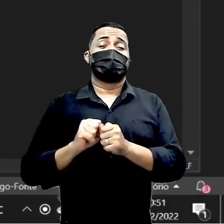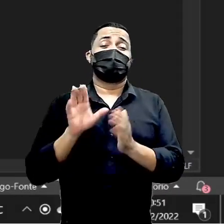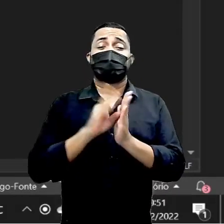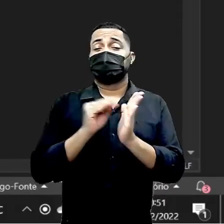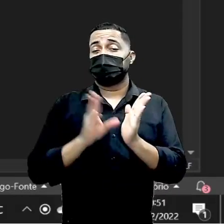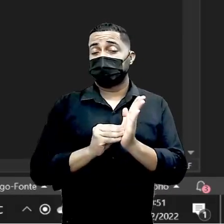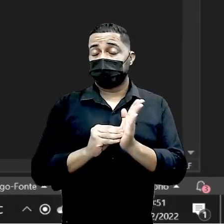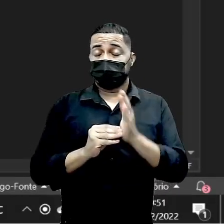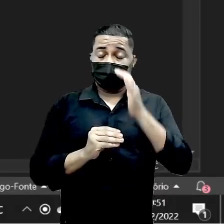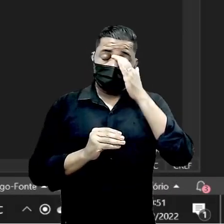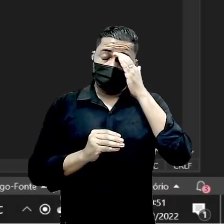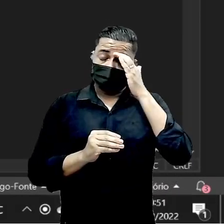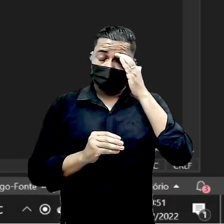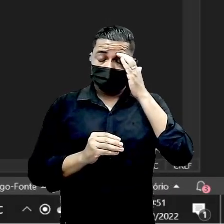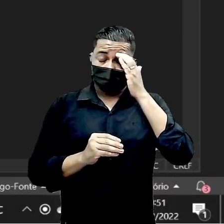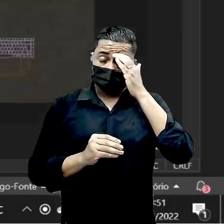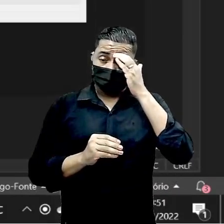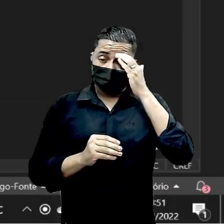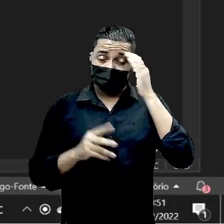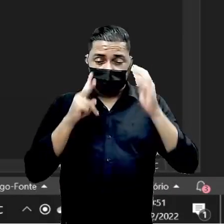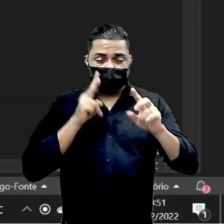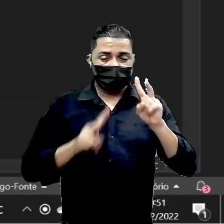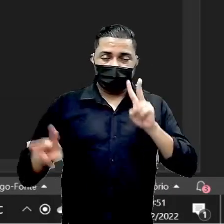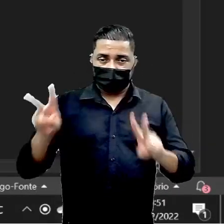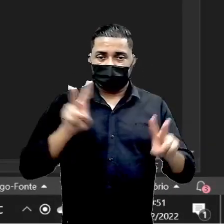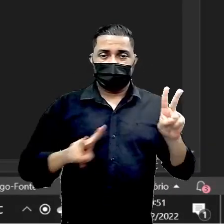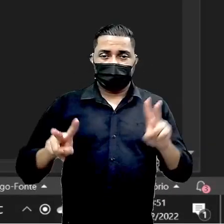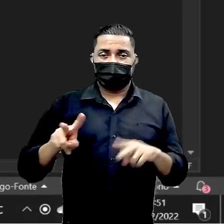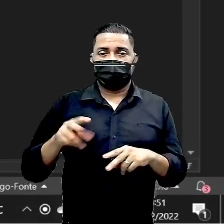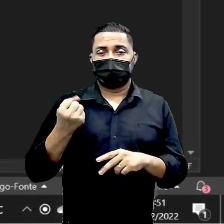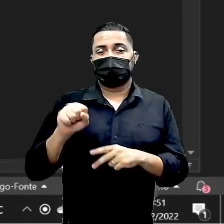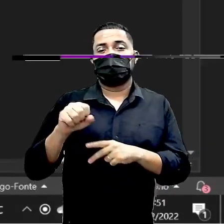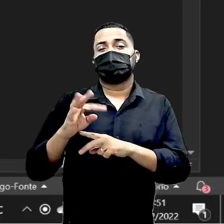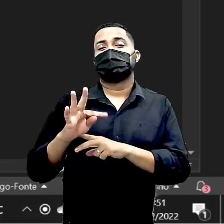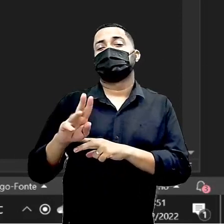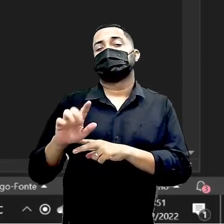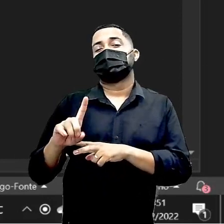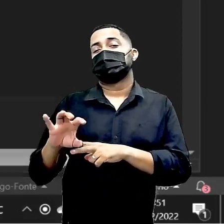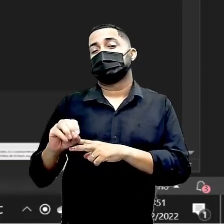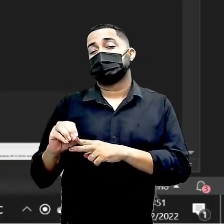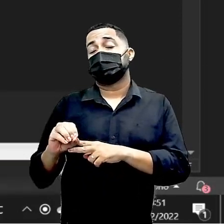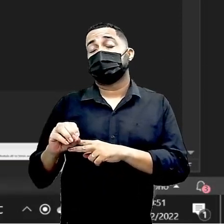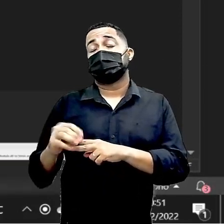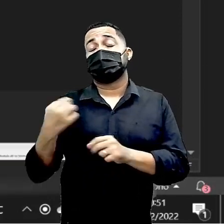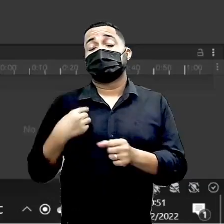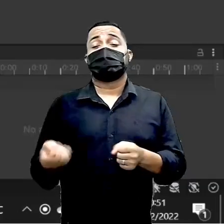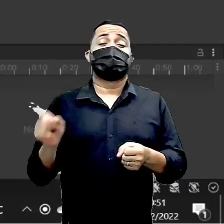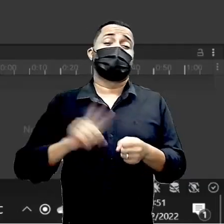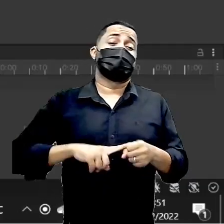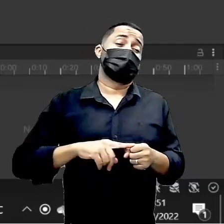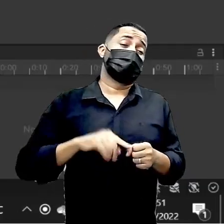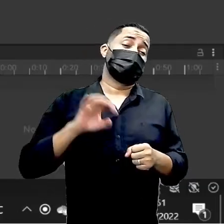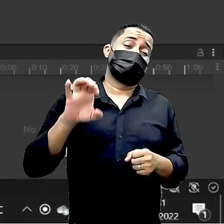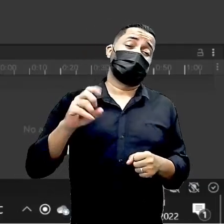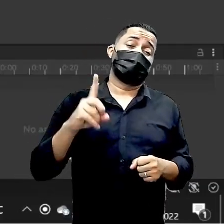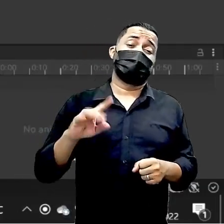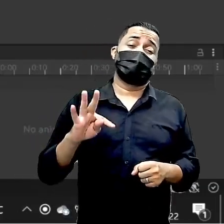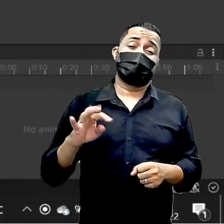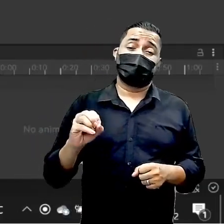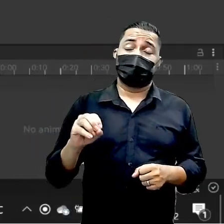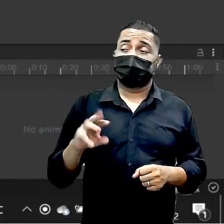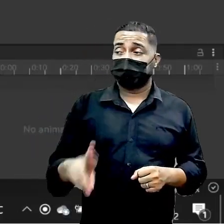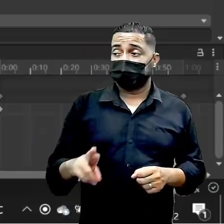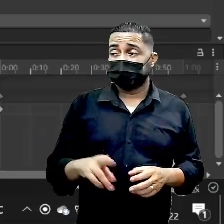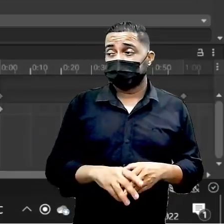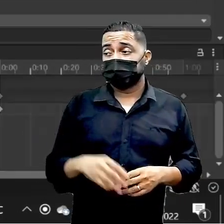no Visual Studio e quando eu volto aqui para o meu editor da Unity,